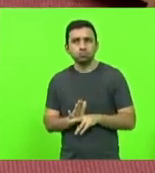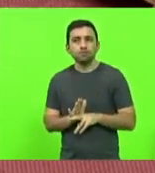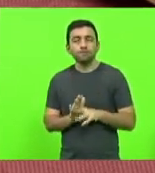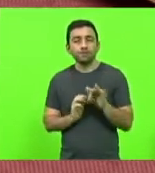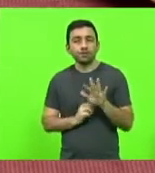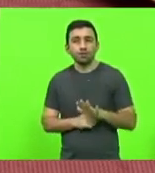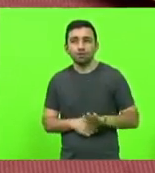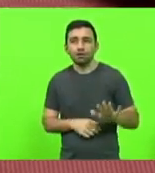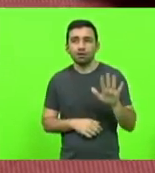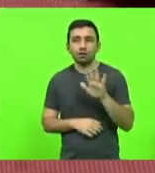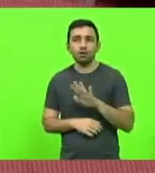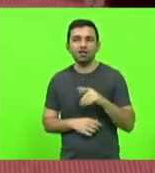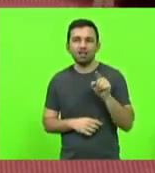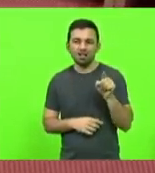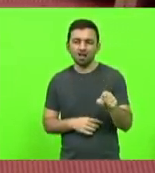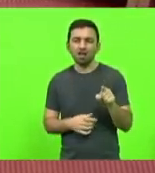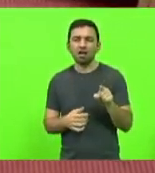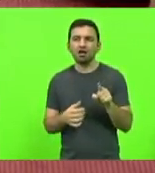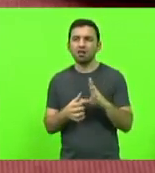federal que permite